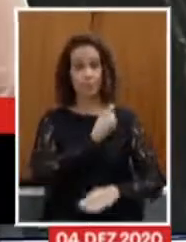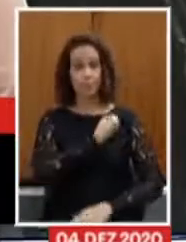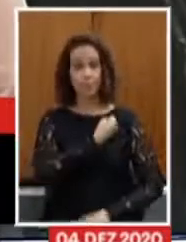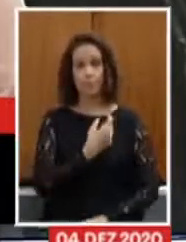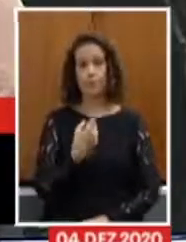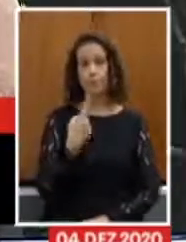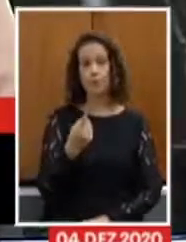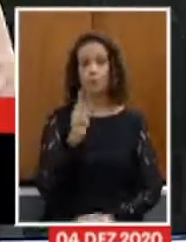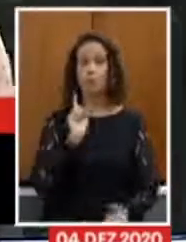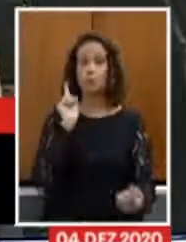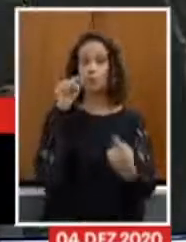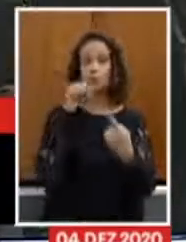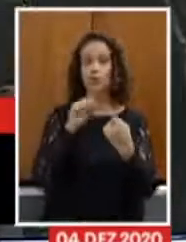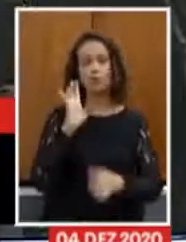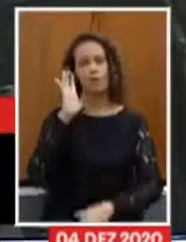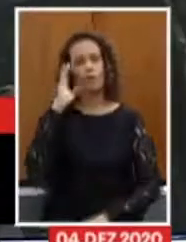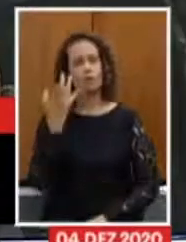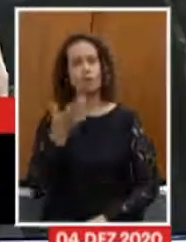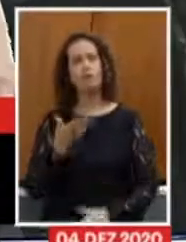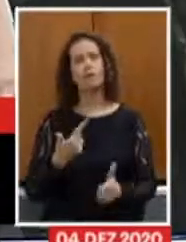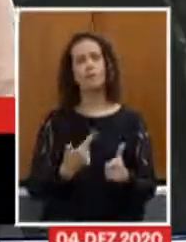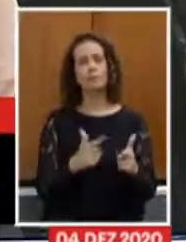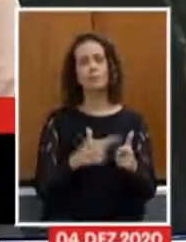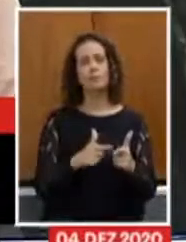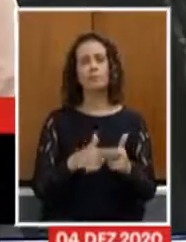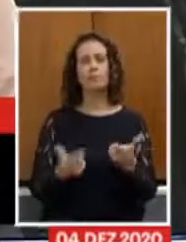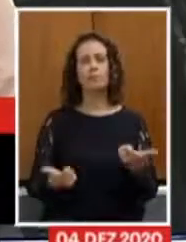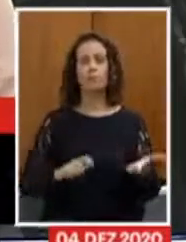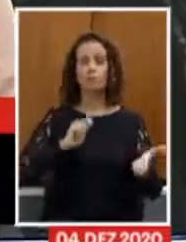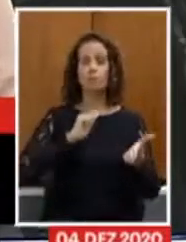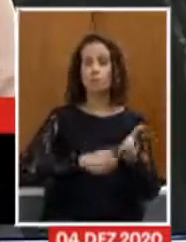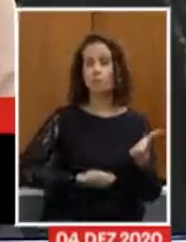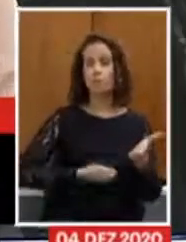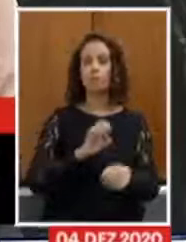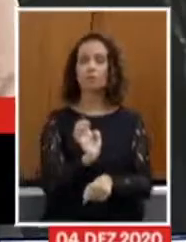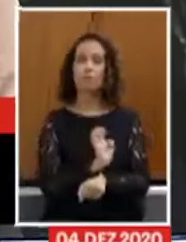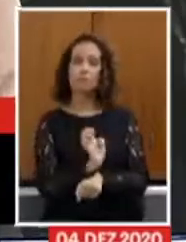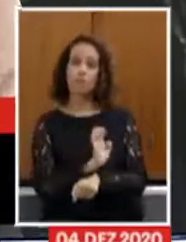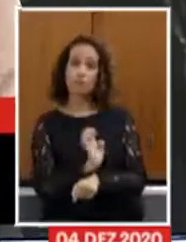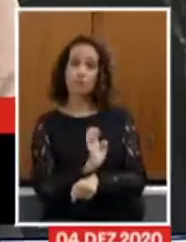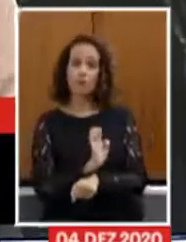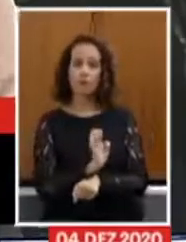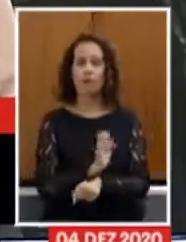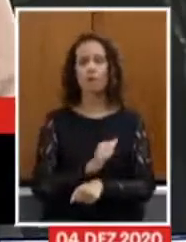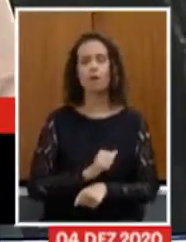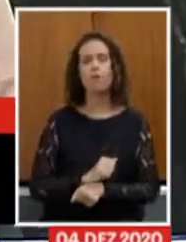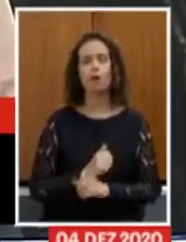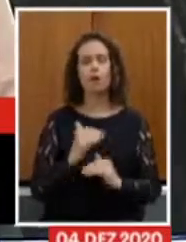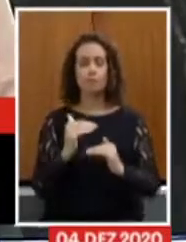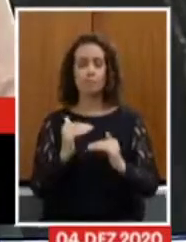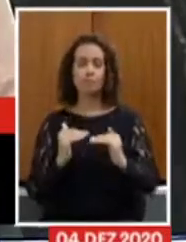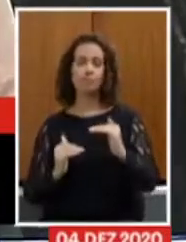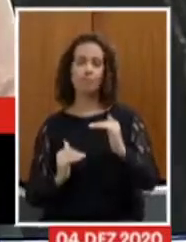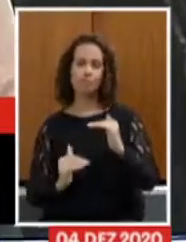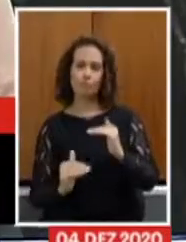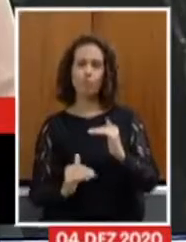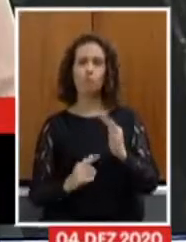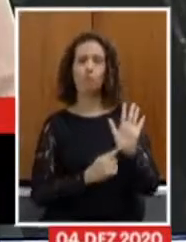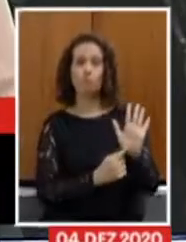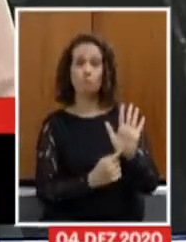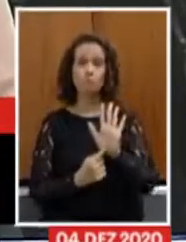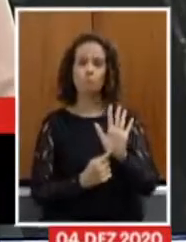visa resolver essa situação, autorizando o Estado a reduzir a estimativa do